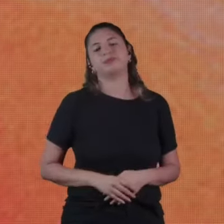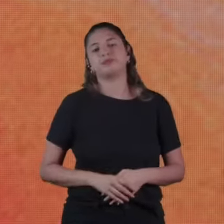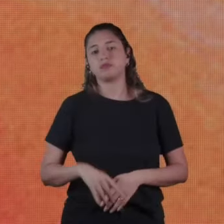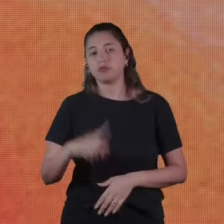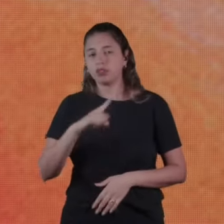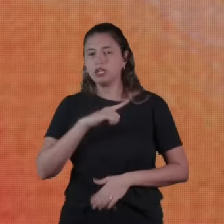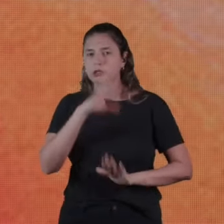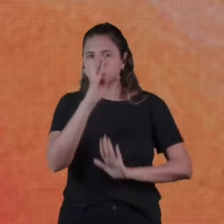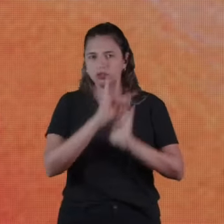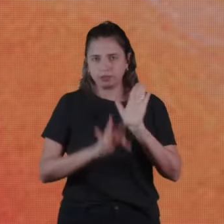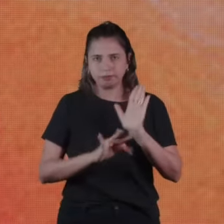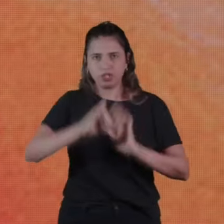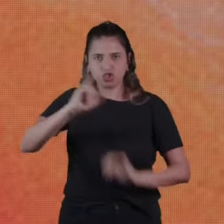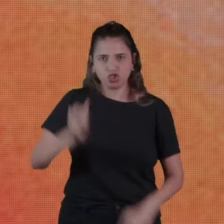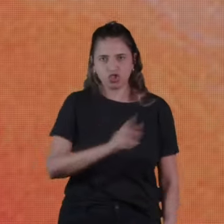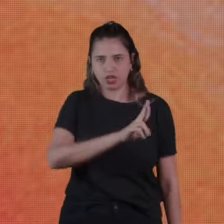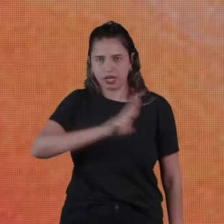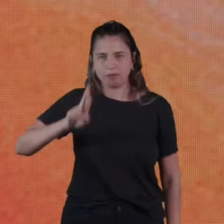Há um texto interessante em